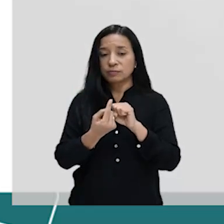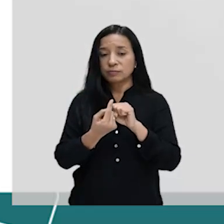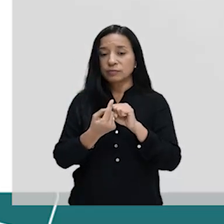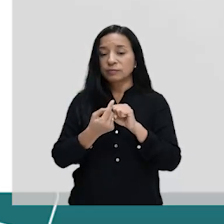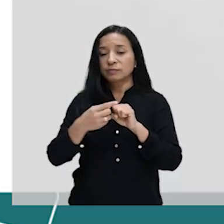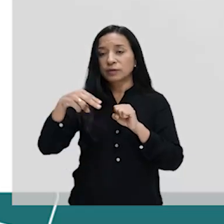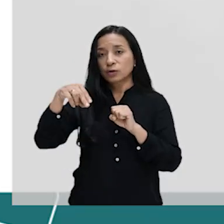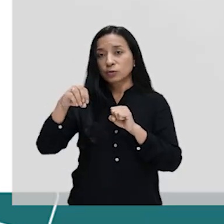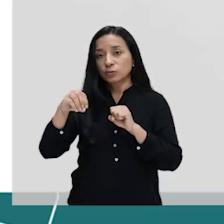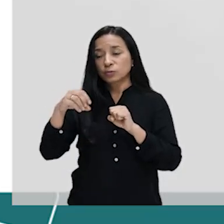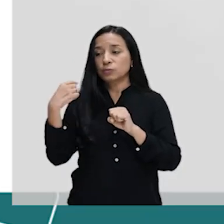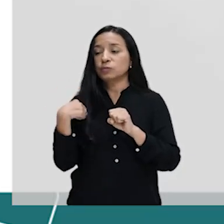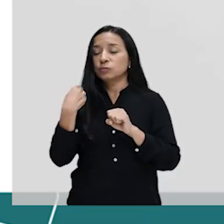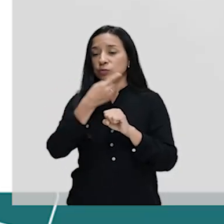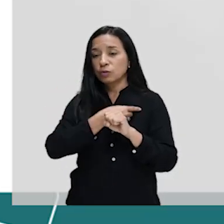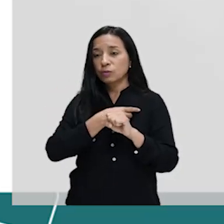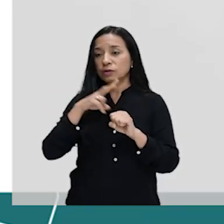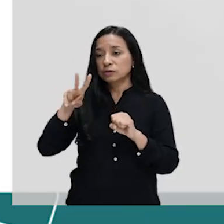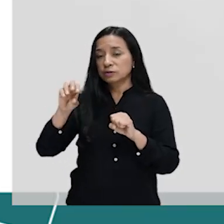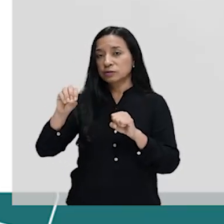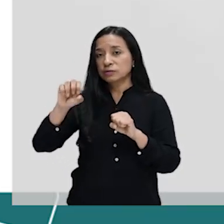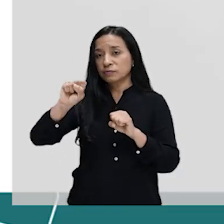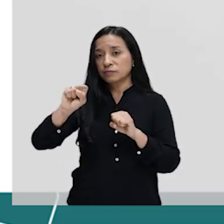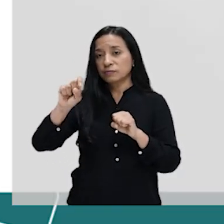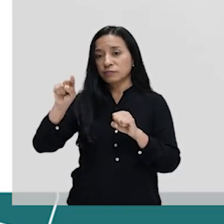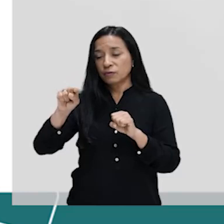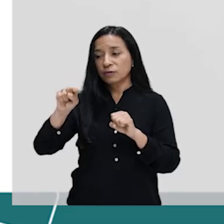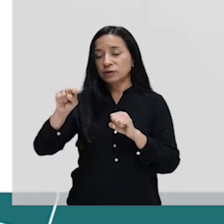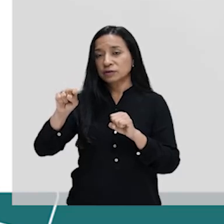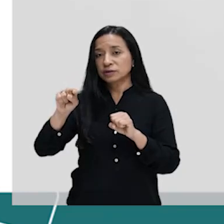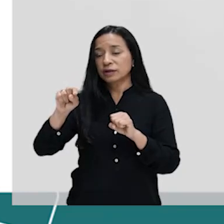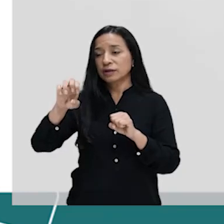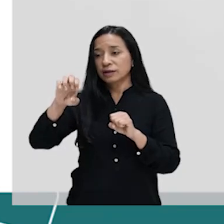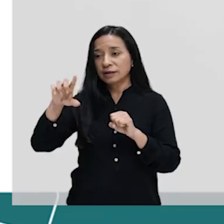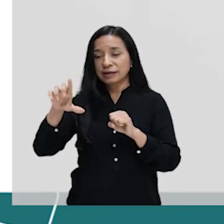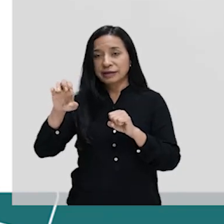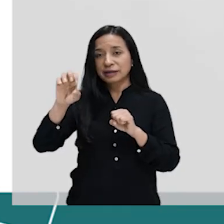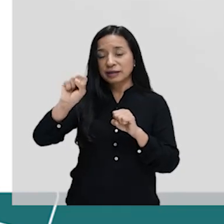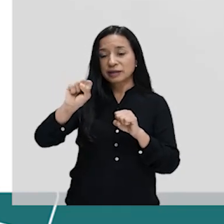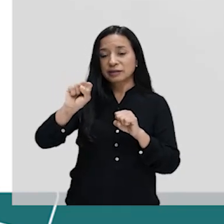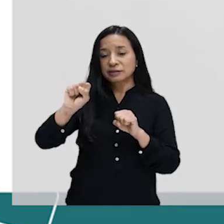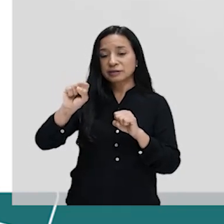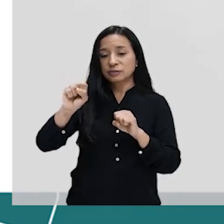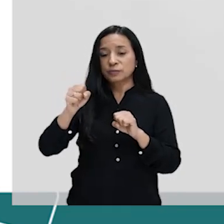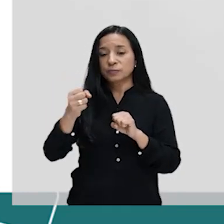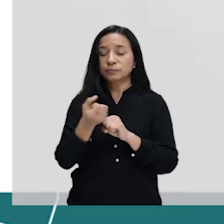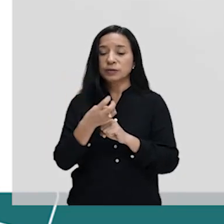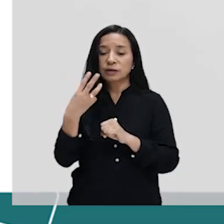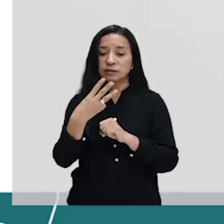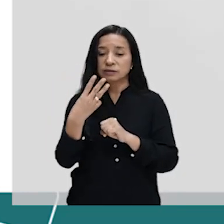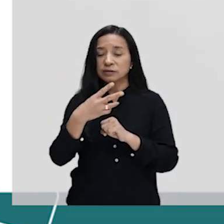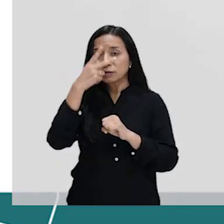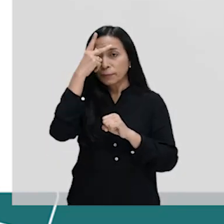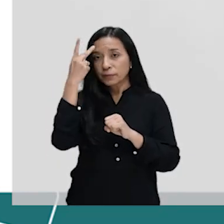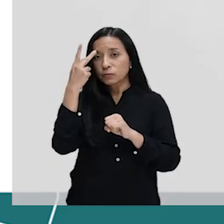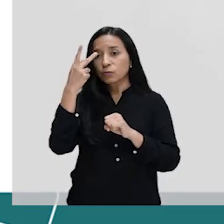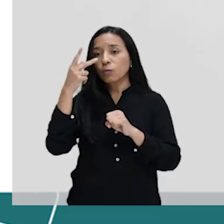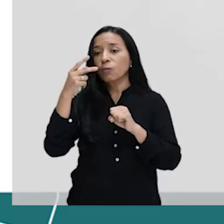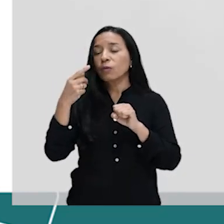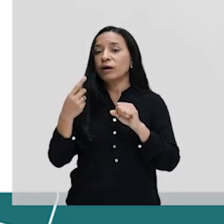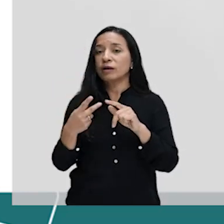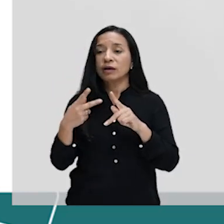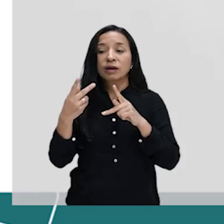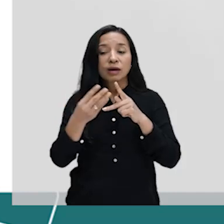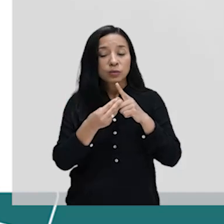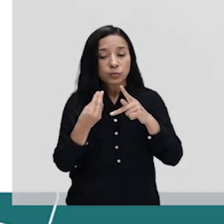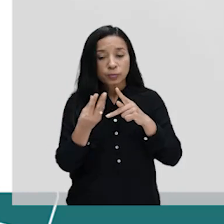pessoas gramaticais do plural, tá certo? Então, basta vocês dividirem entre as pessoas gramaticais do singular e as pessoas